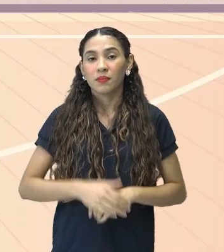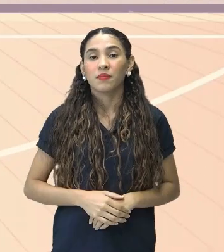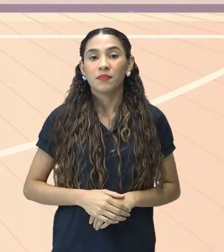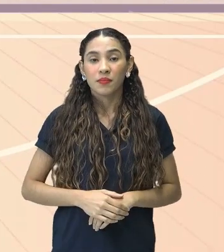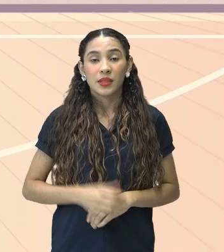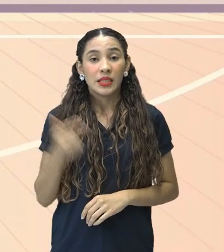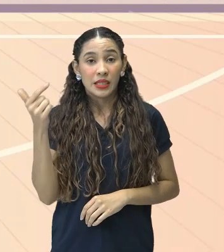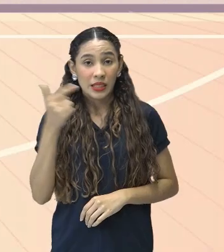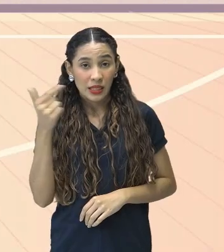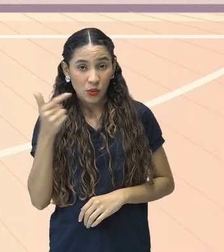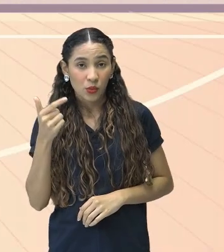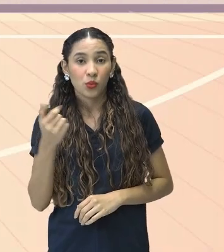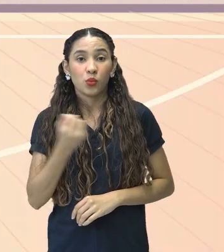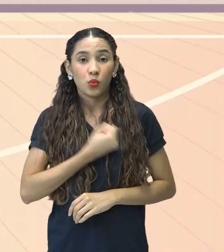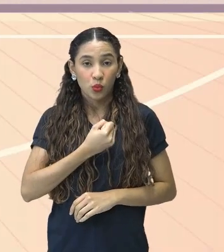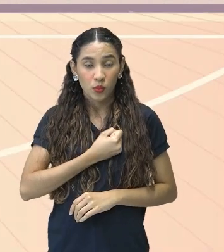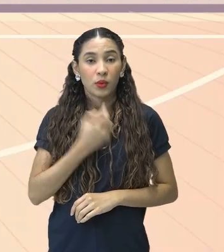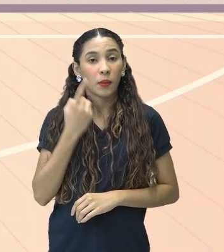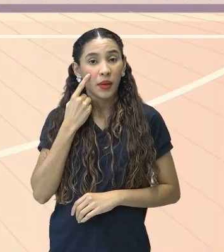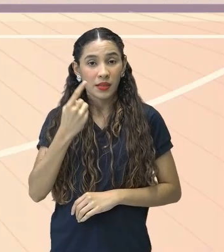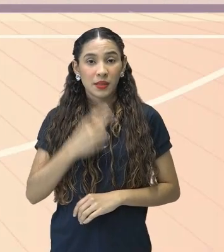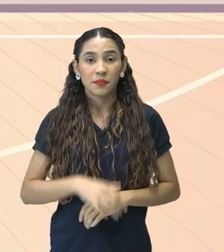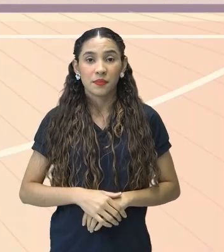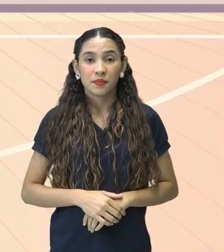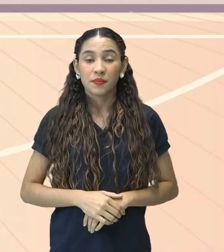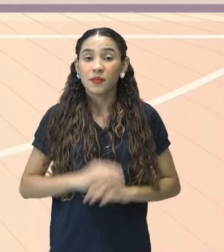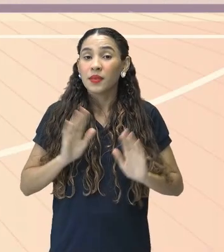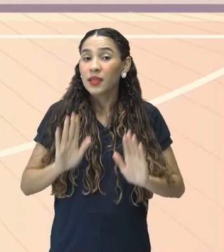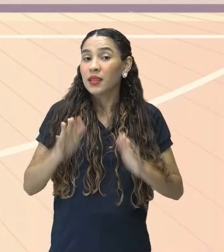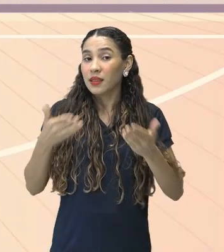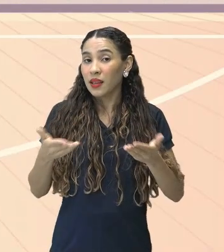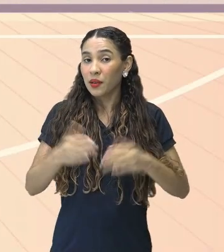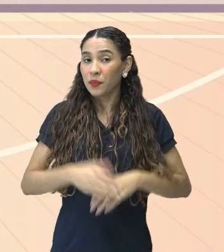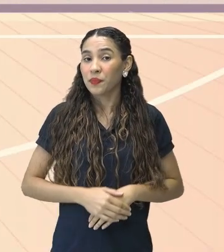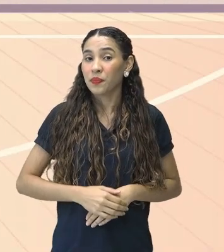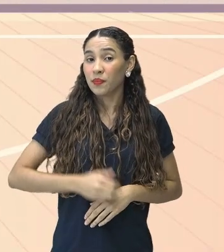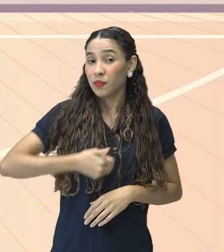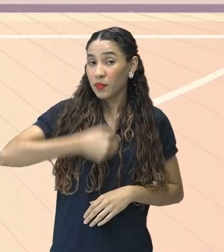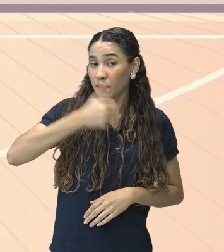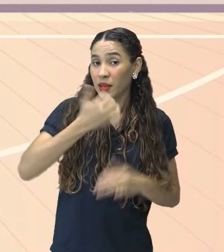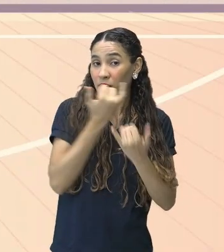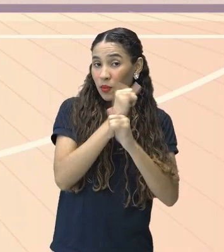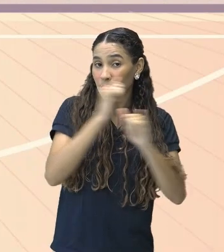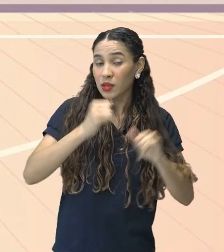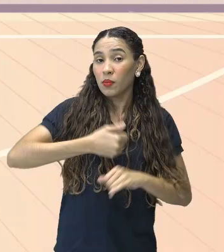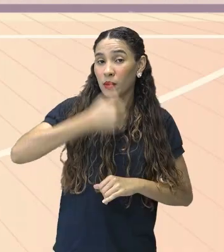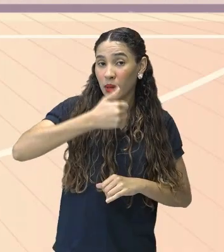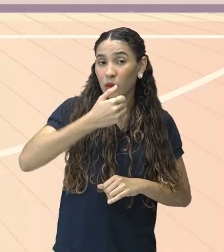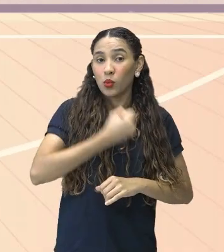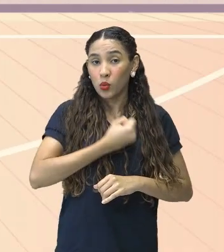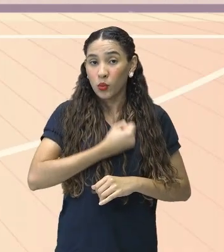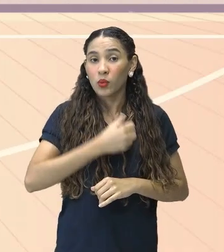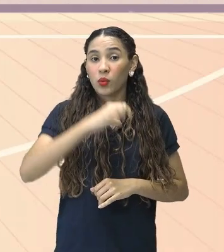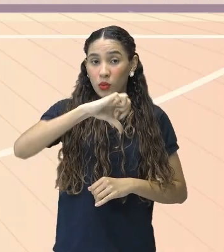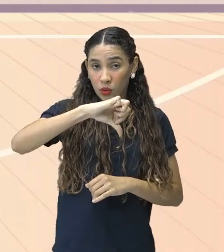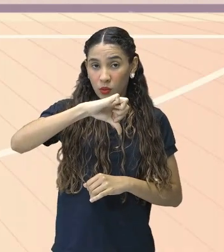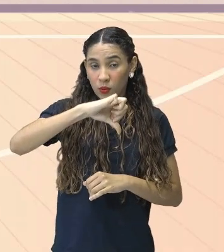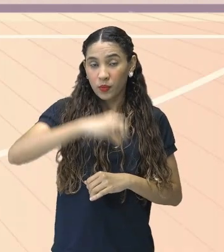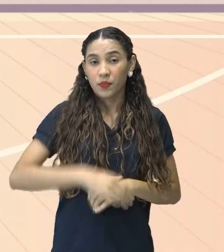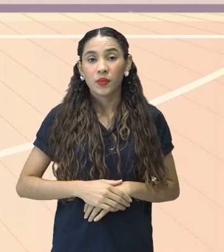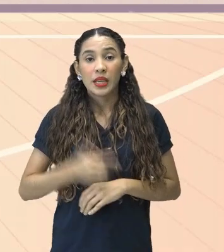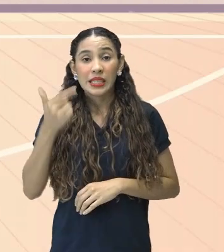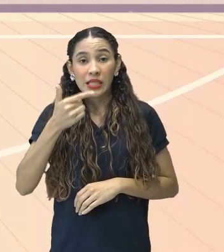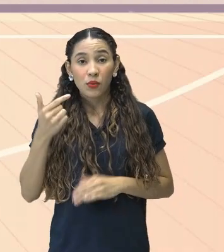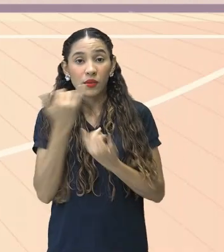nosso segundo número que irá aparecer. Então, minha primeira informação, primeiro número, 9.